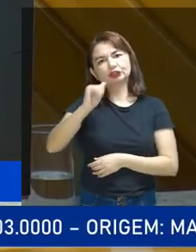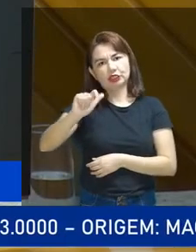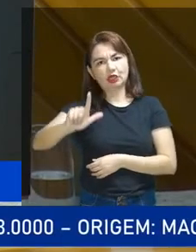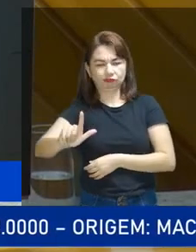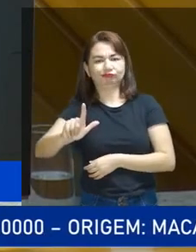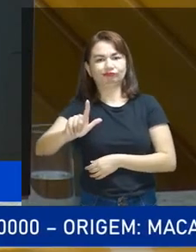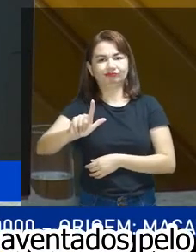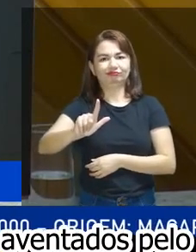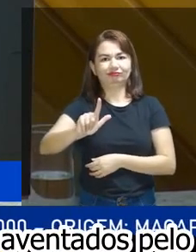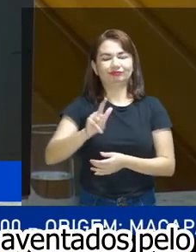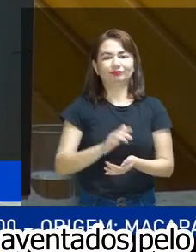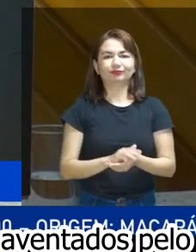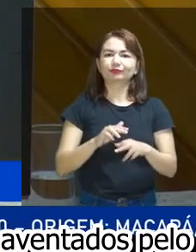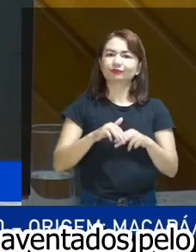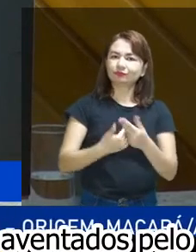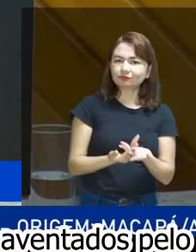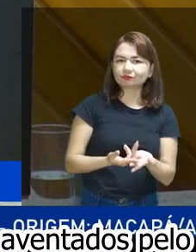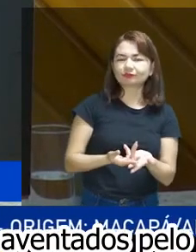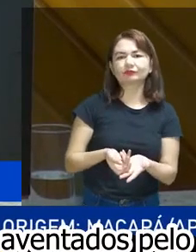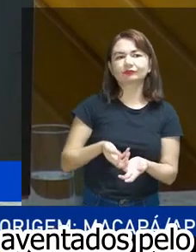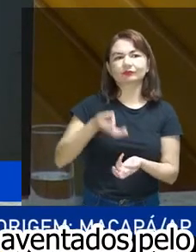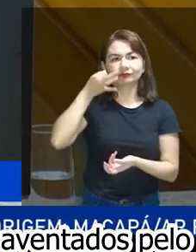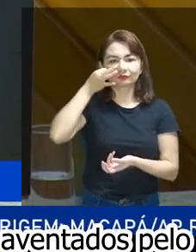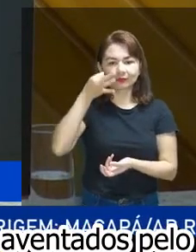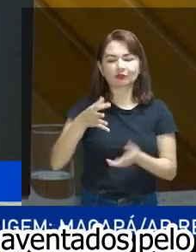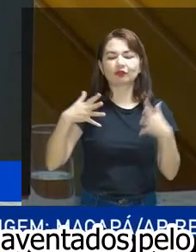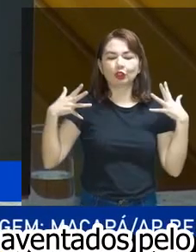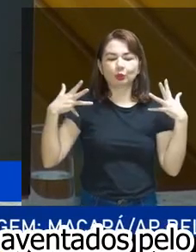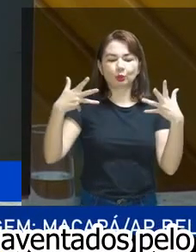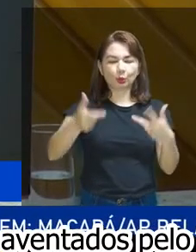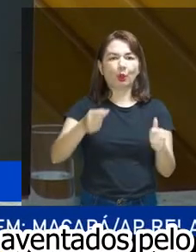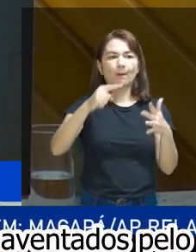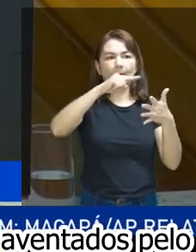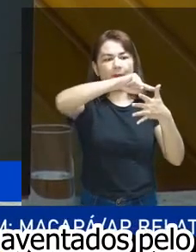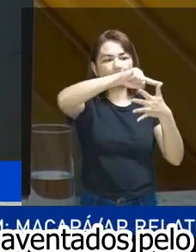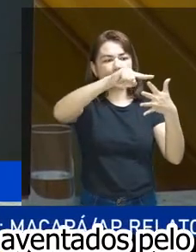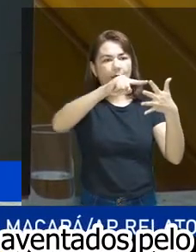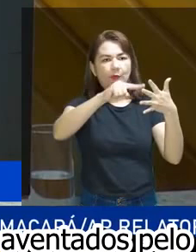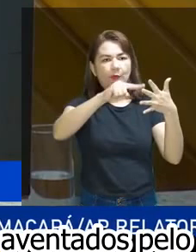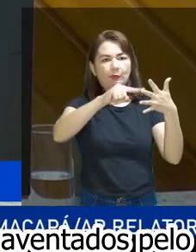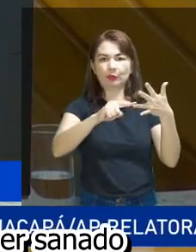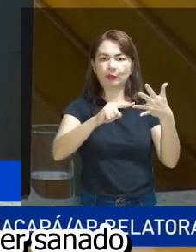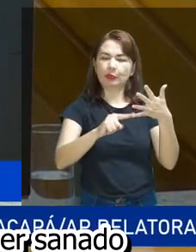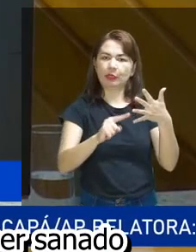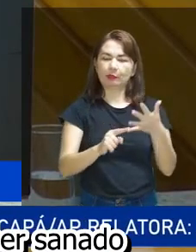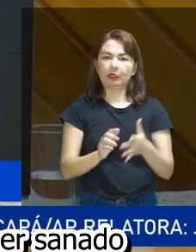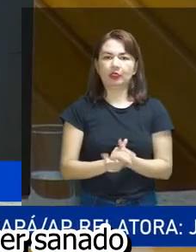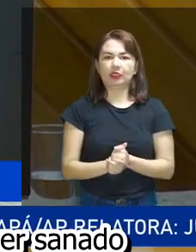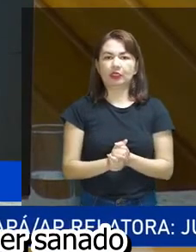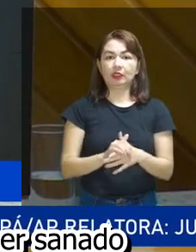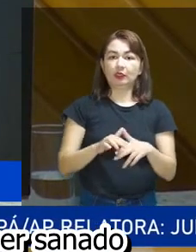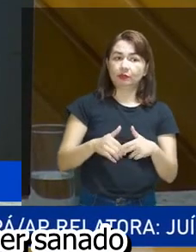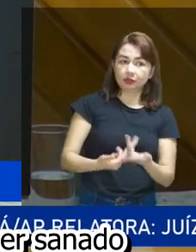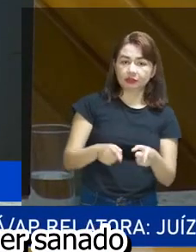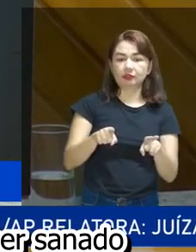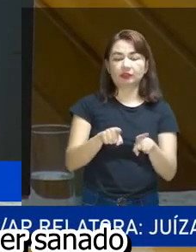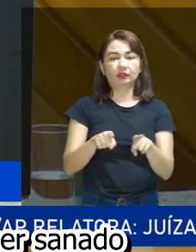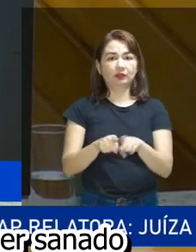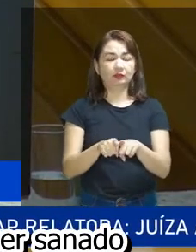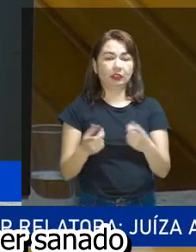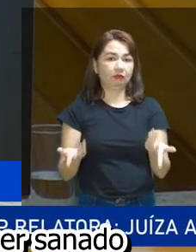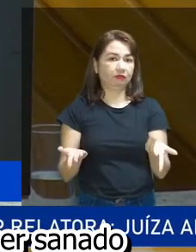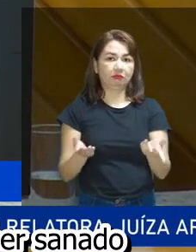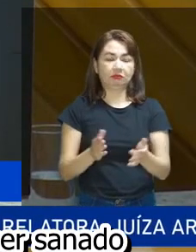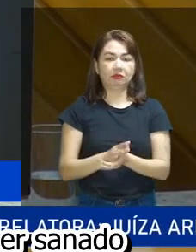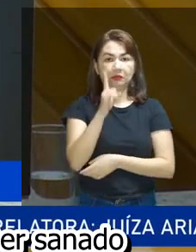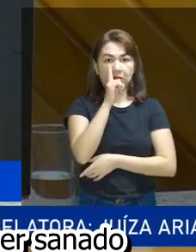públicos. Portanto, verifica-se o enfrentamento de todos os pontos aventados pelo embargante, de modo que não existe qualquer